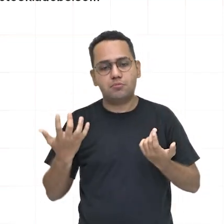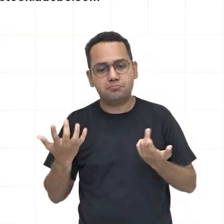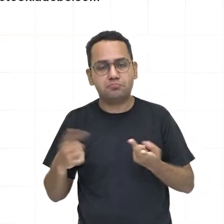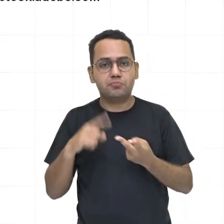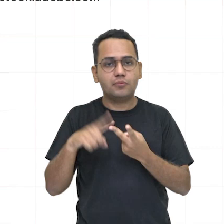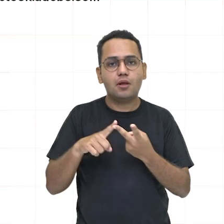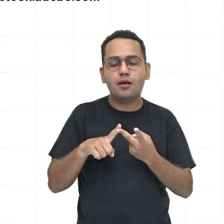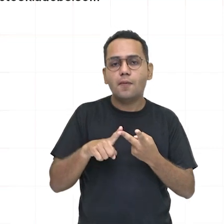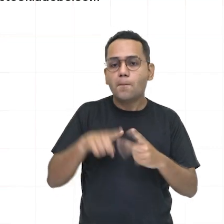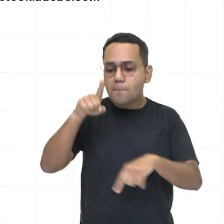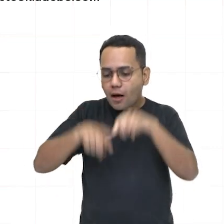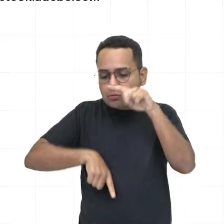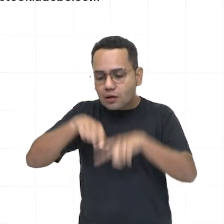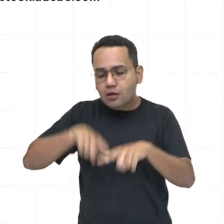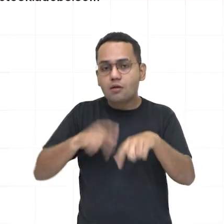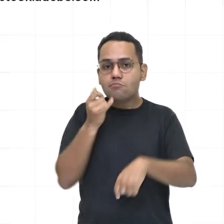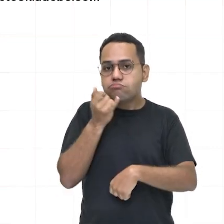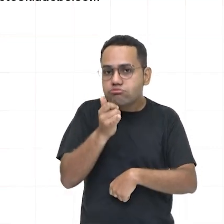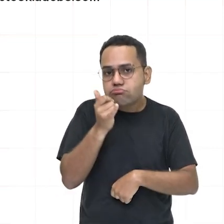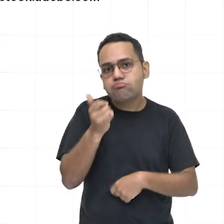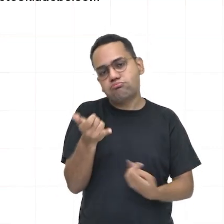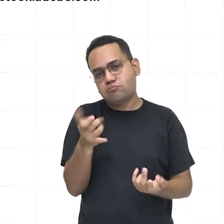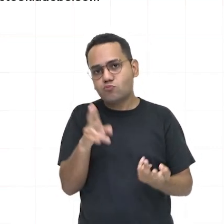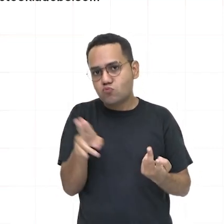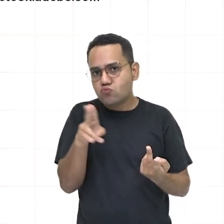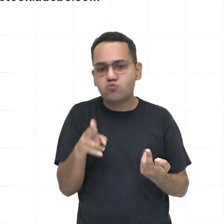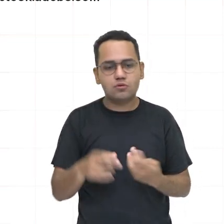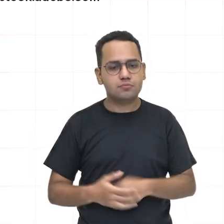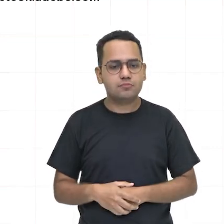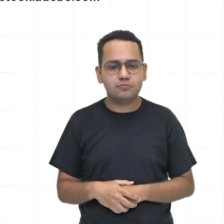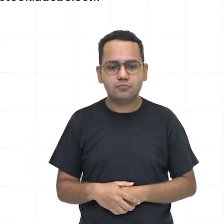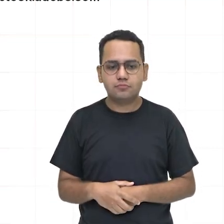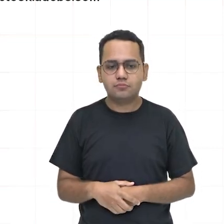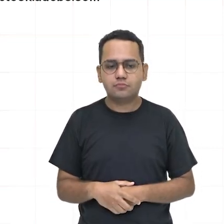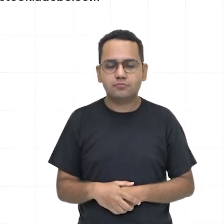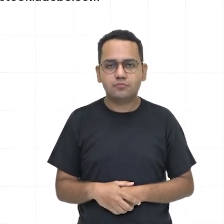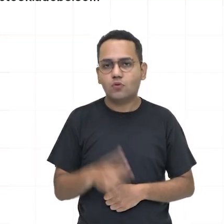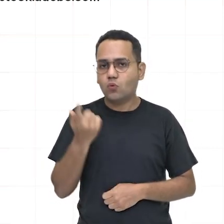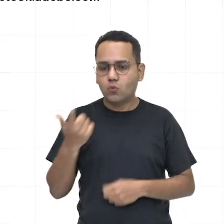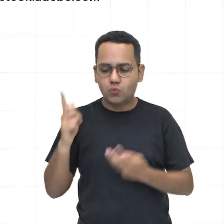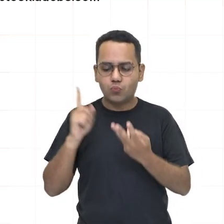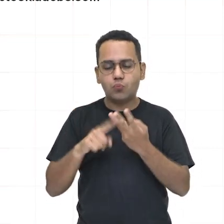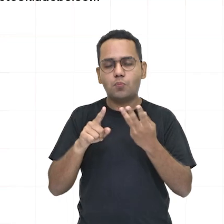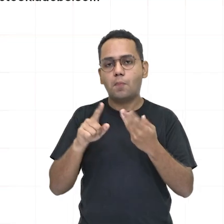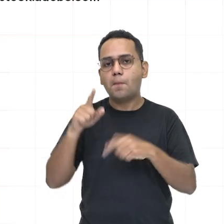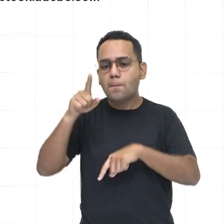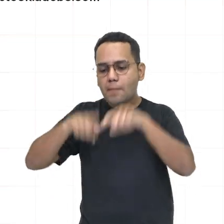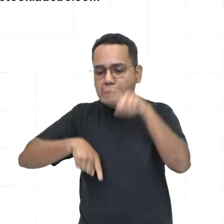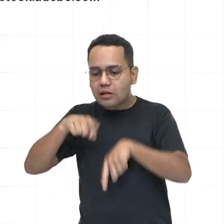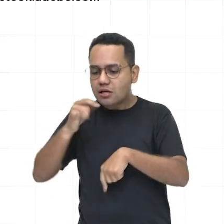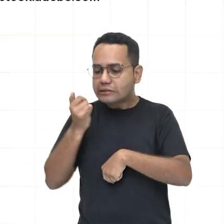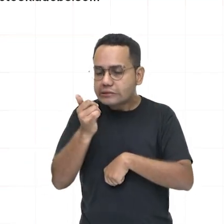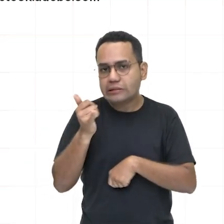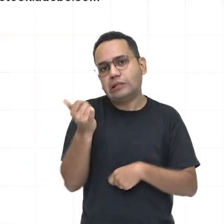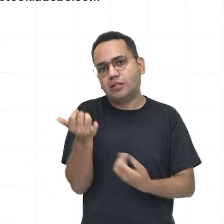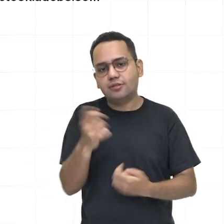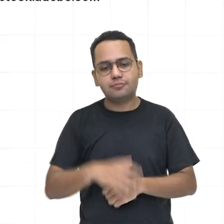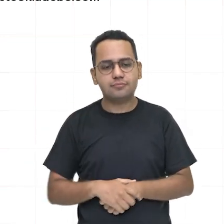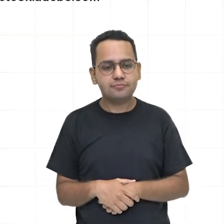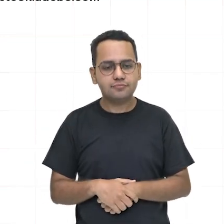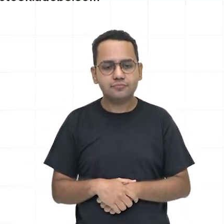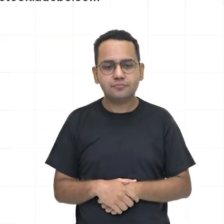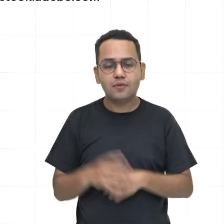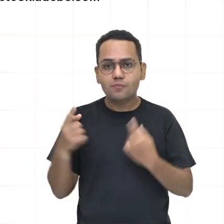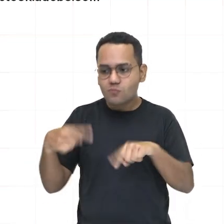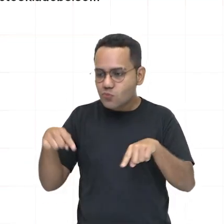aí eletrônicos das mesmas marcas. Da mesma forma, eletrodomésticos, nós ouvimos as